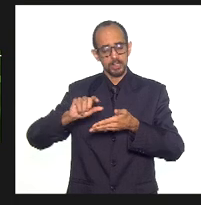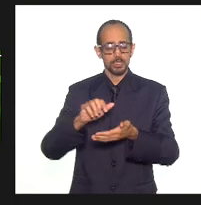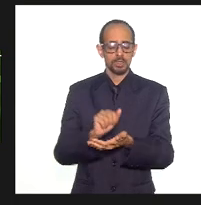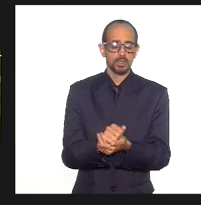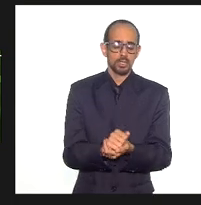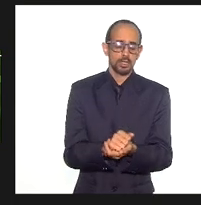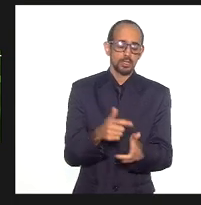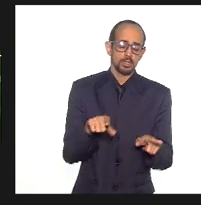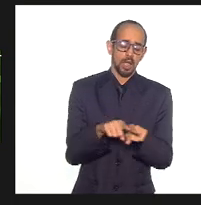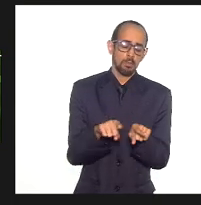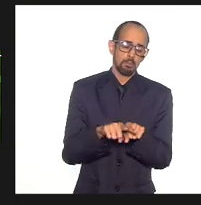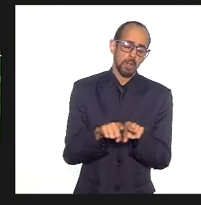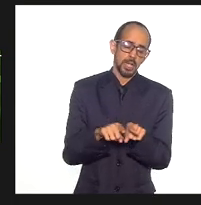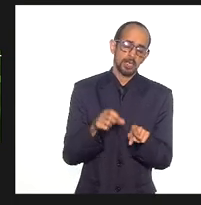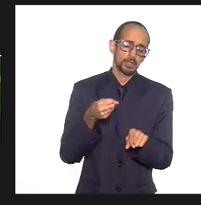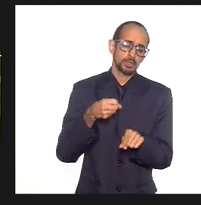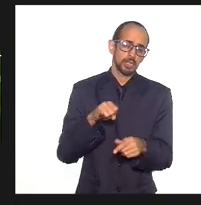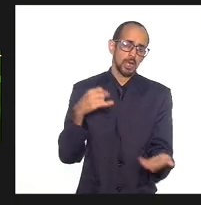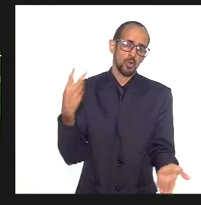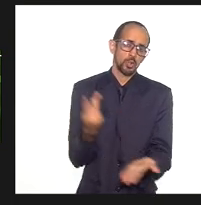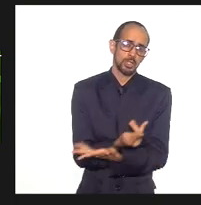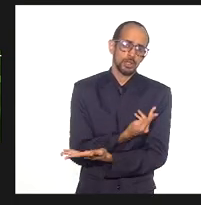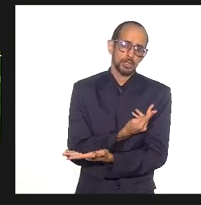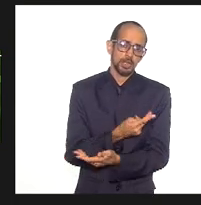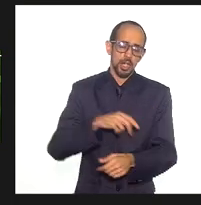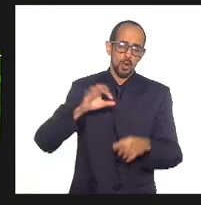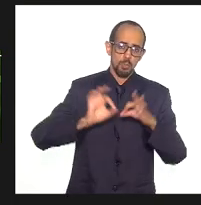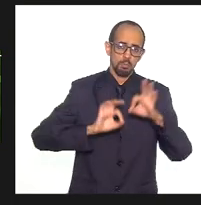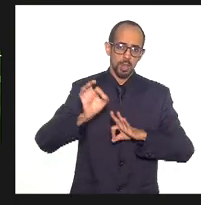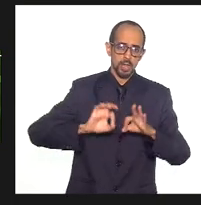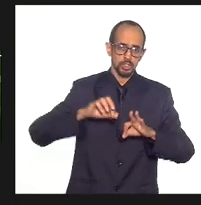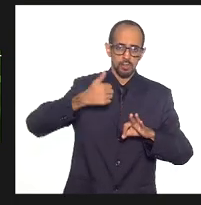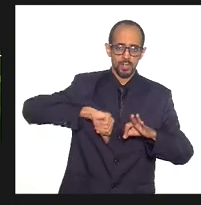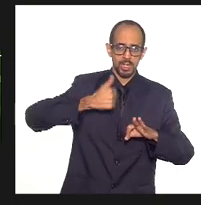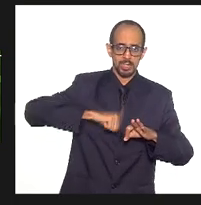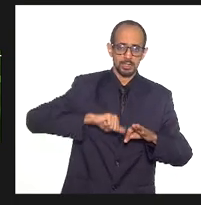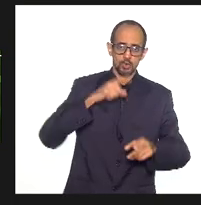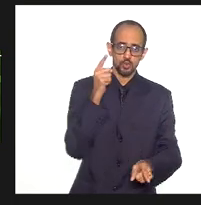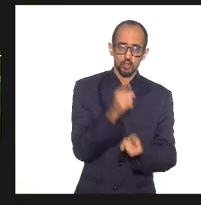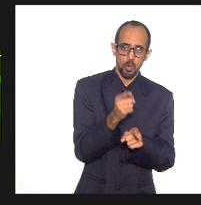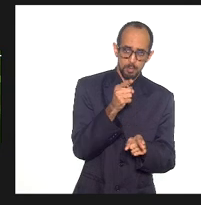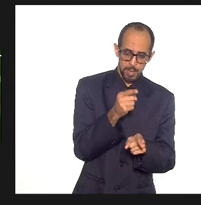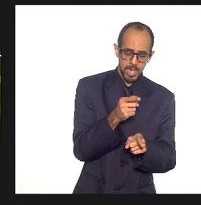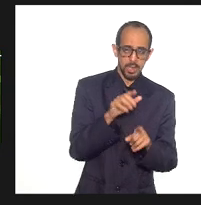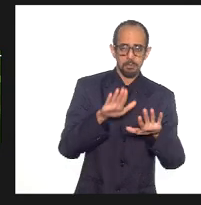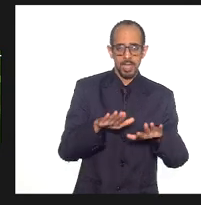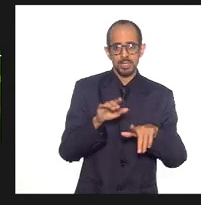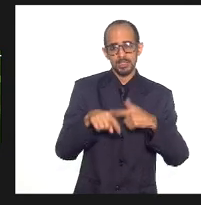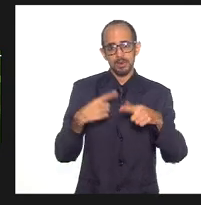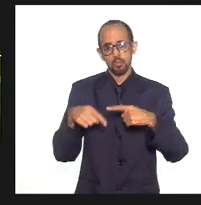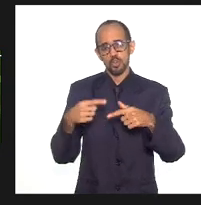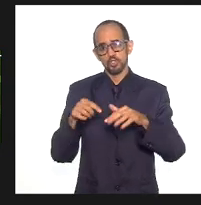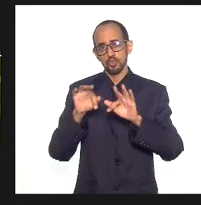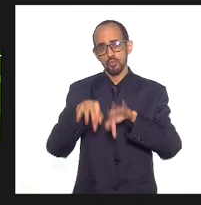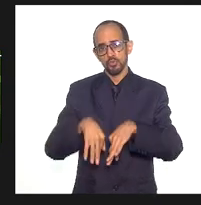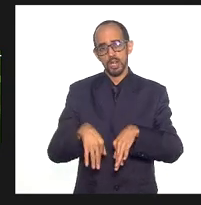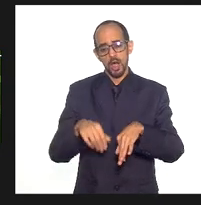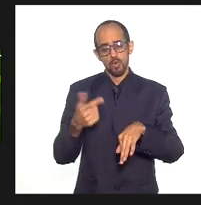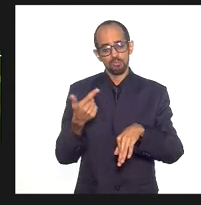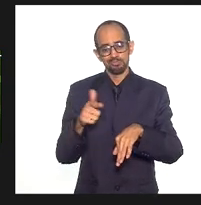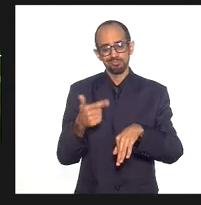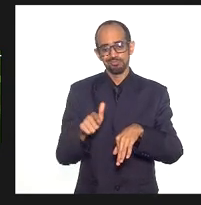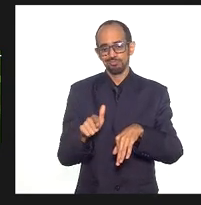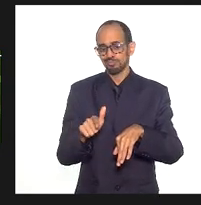se houver um plano de avaliação de descoberta, mas ao final não houver sucesso de declaração